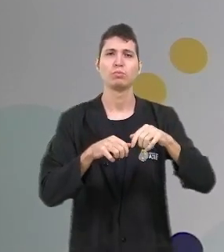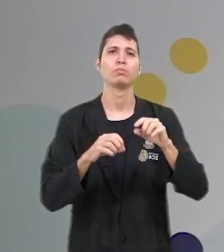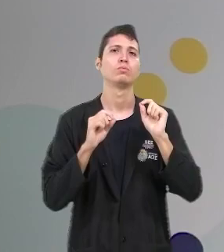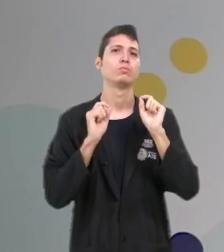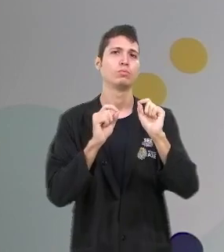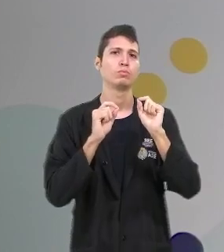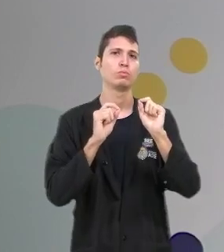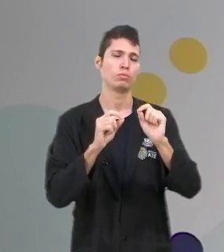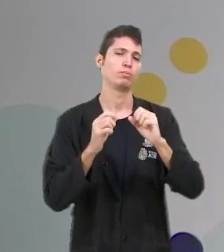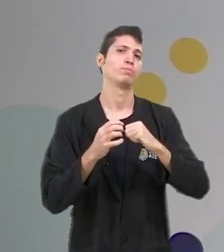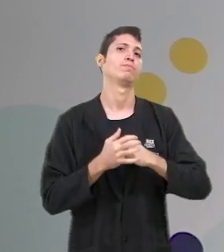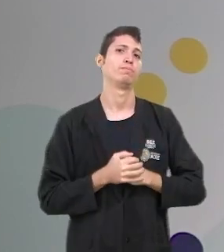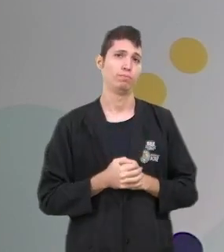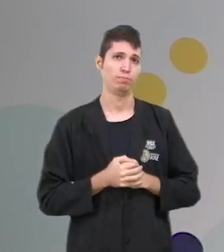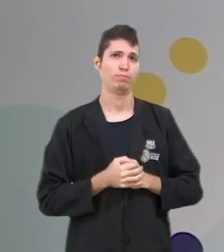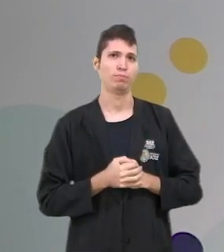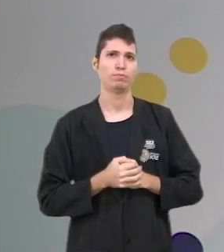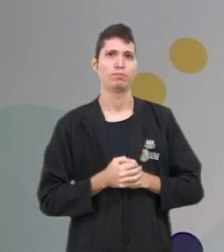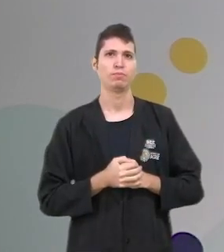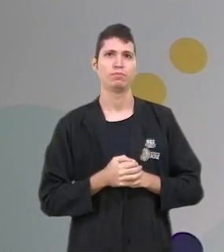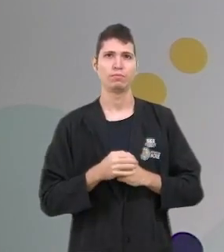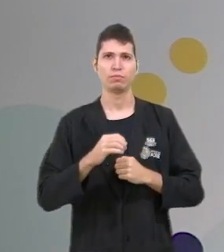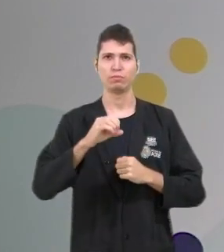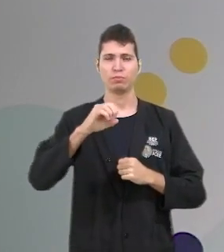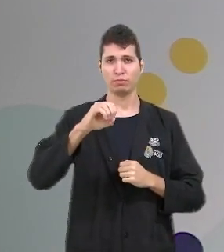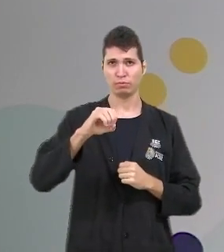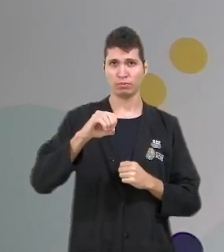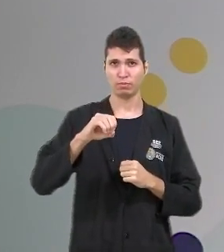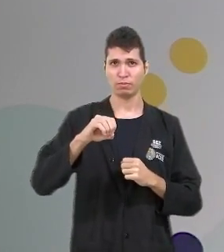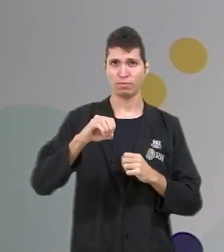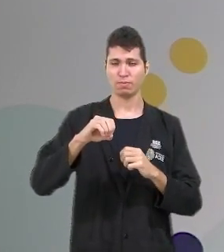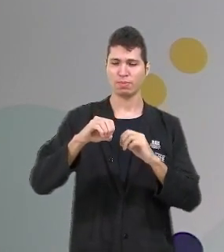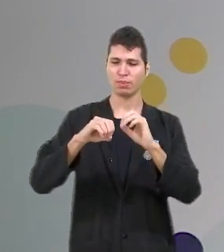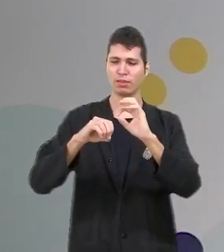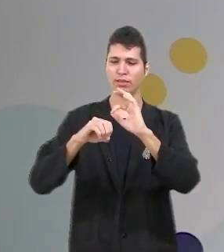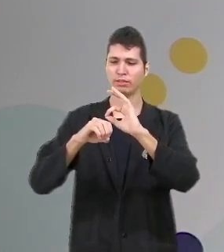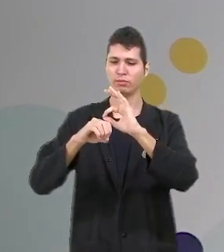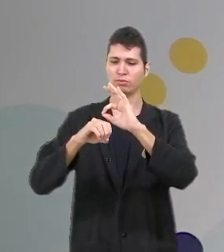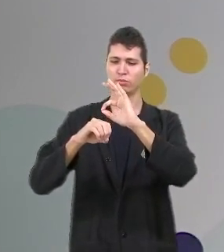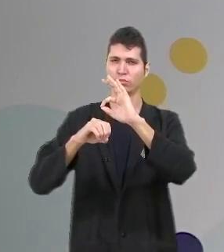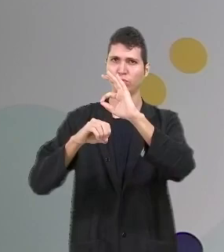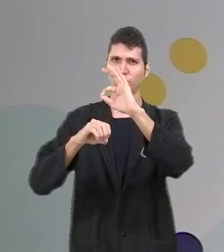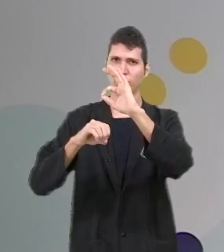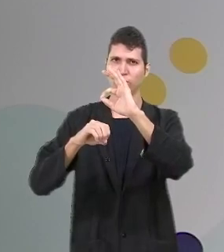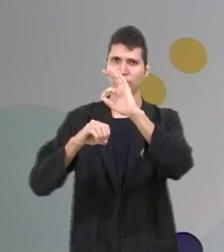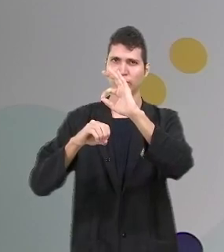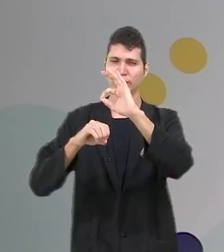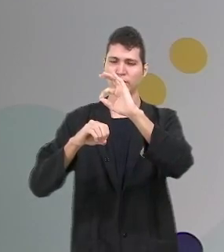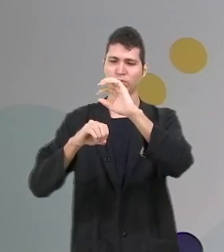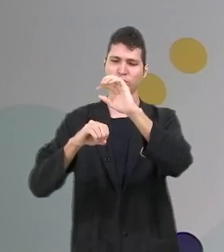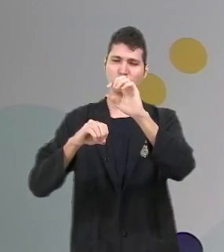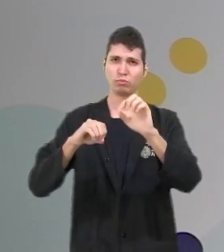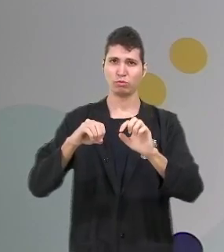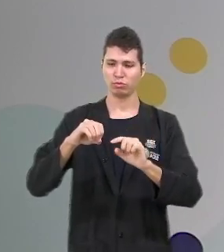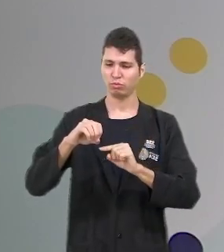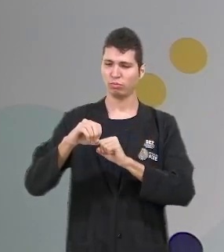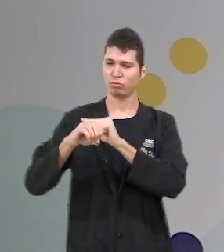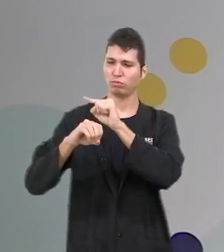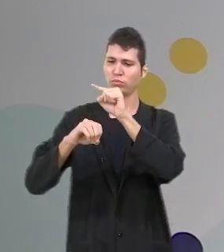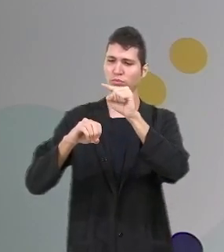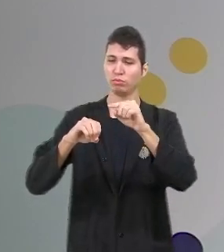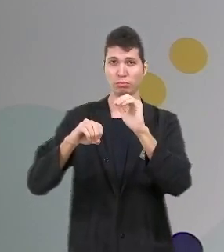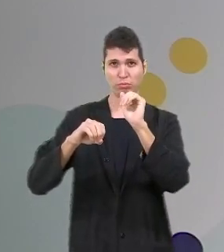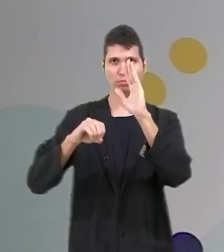raio atômico? Seria a distância média do elétron mais externo. O que seria o elétron